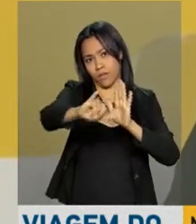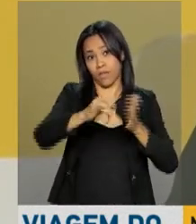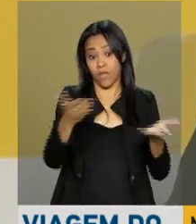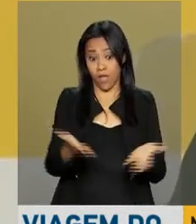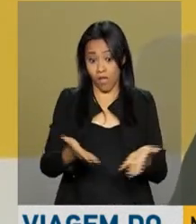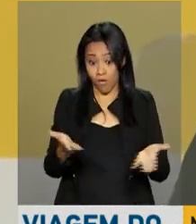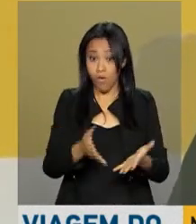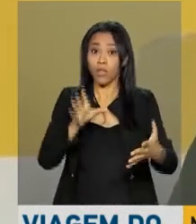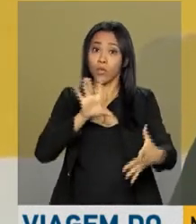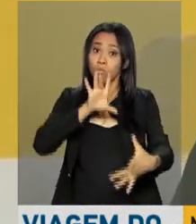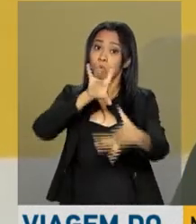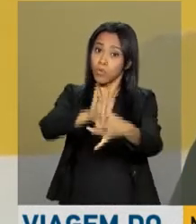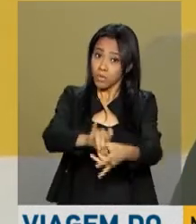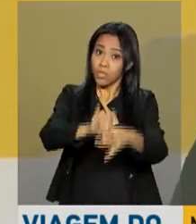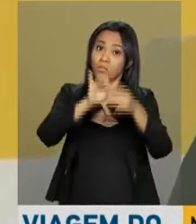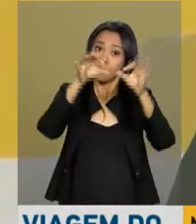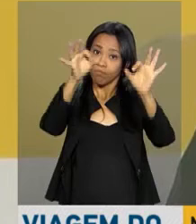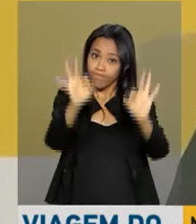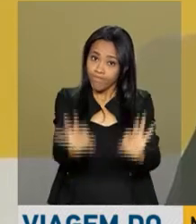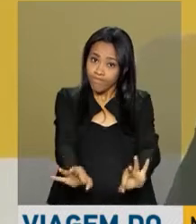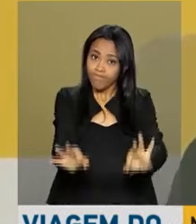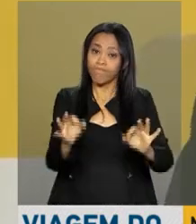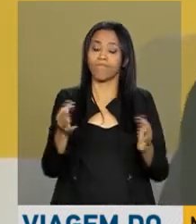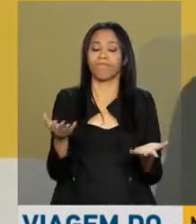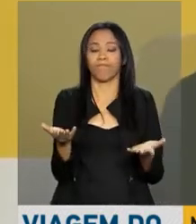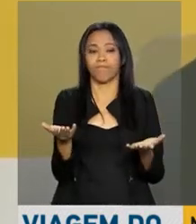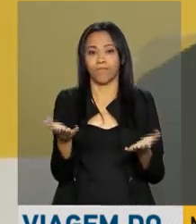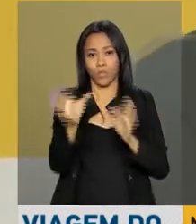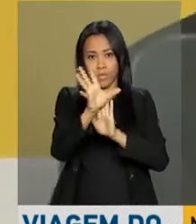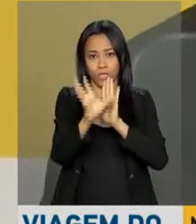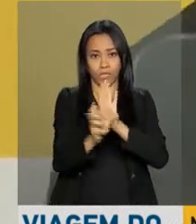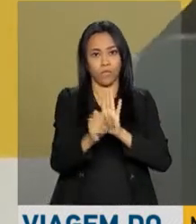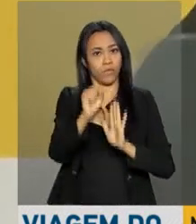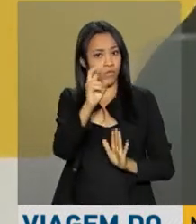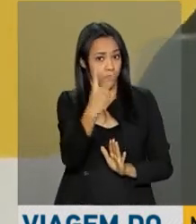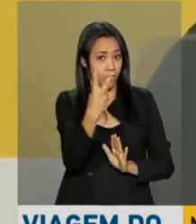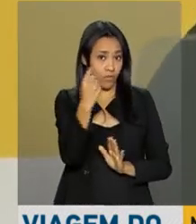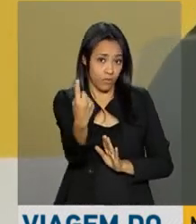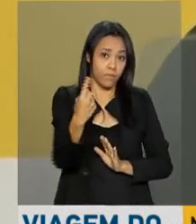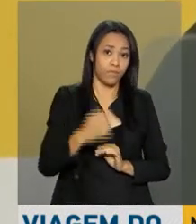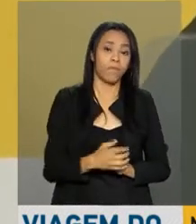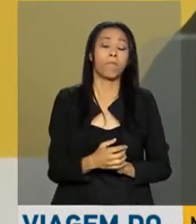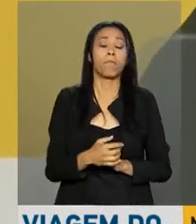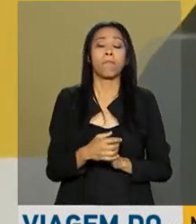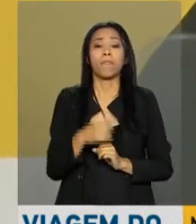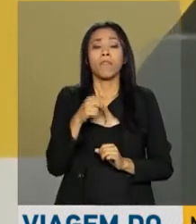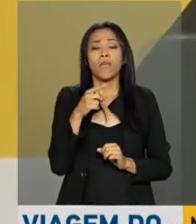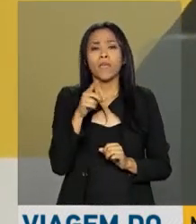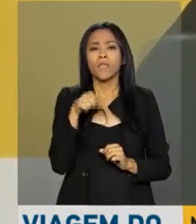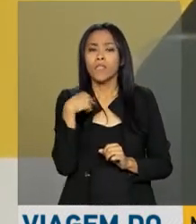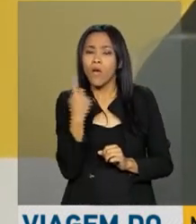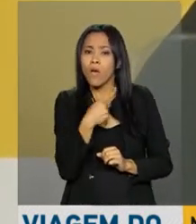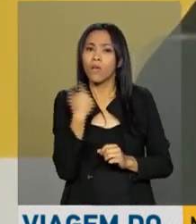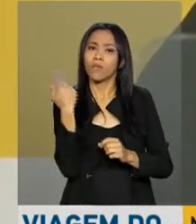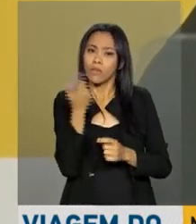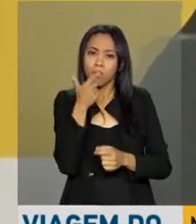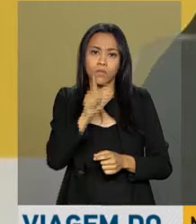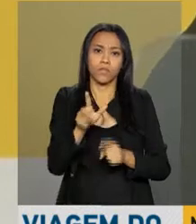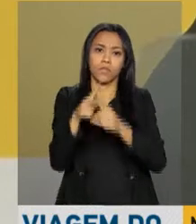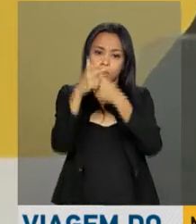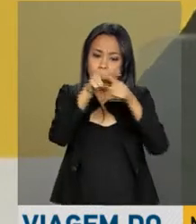as realidades do século 21 é interessante parece que não é importante mas nós modernizamos